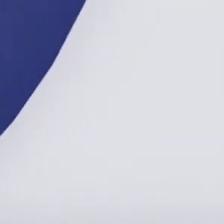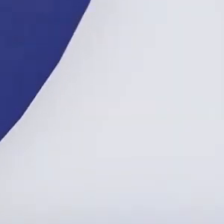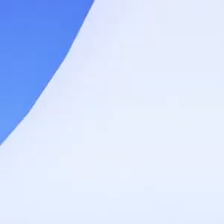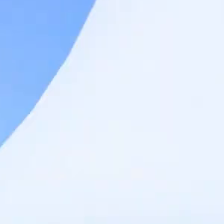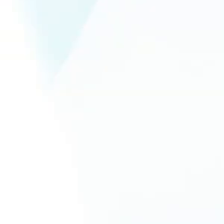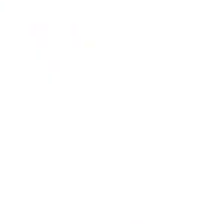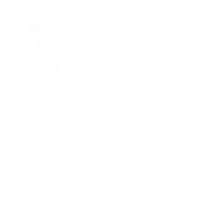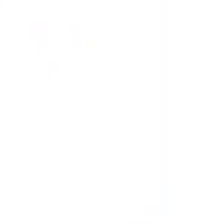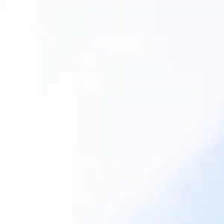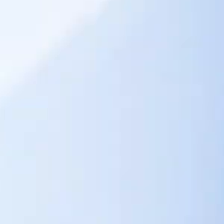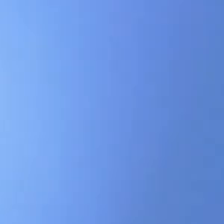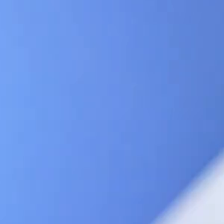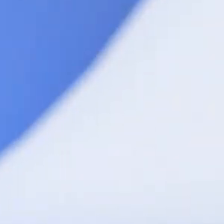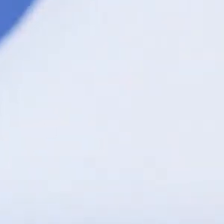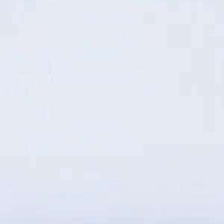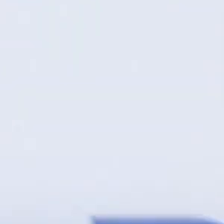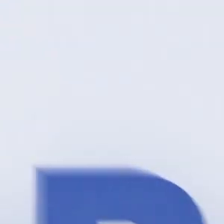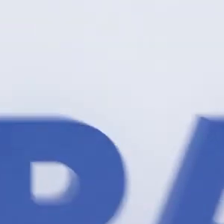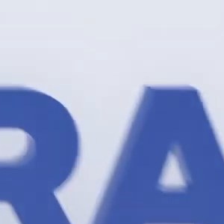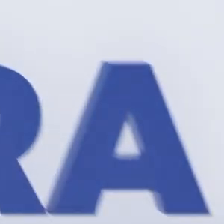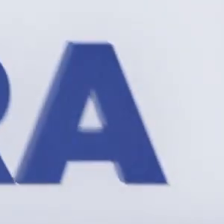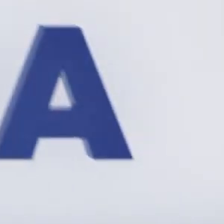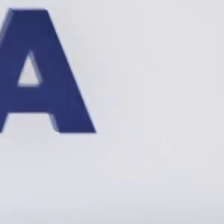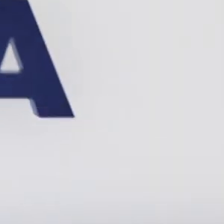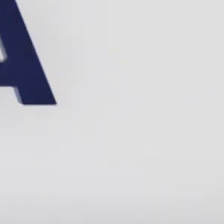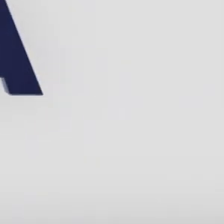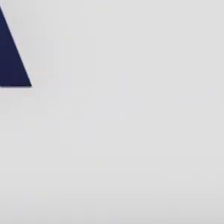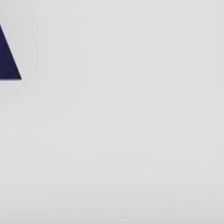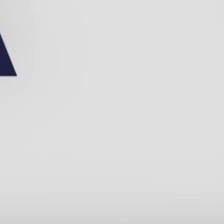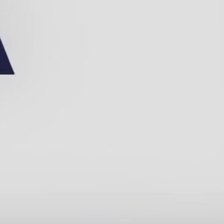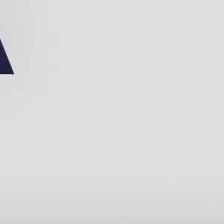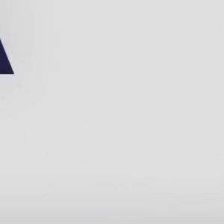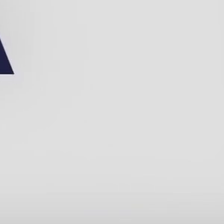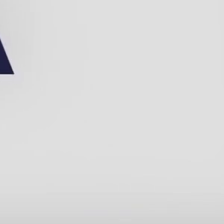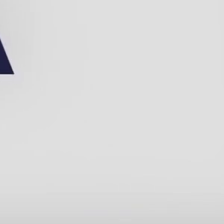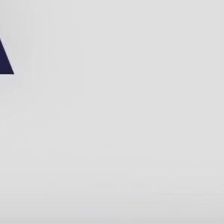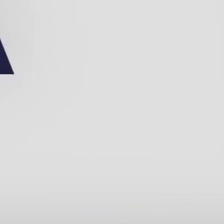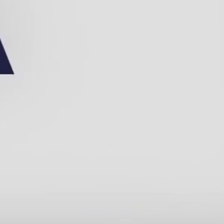TV Câmara, Campinas.